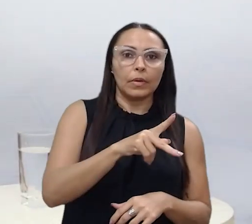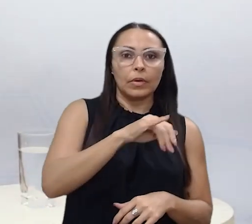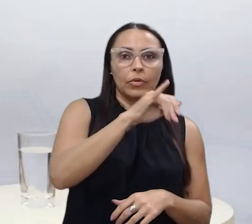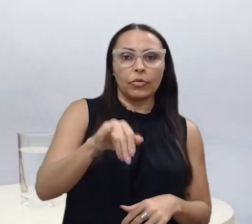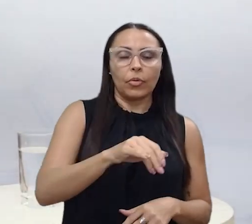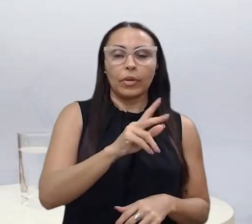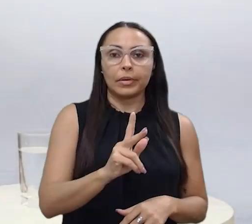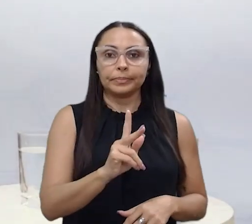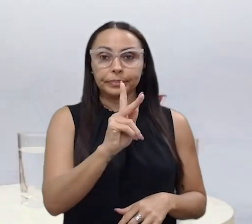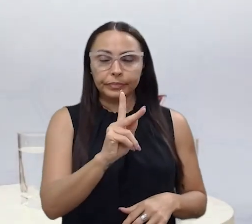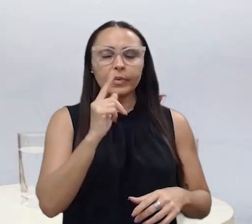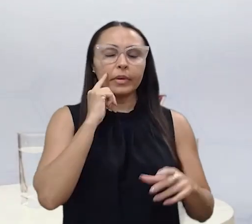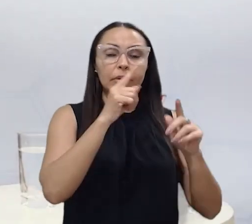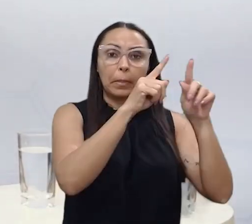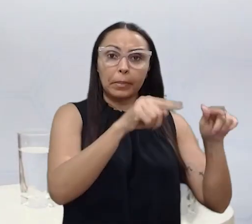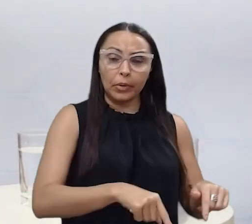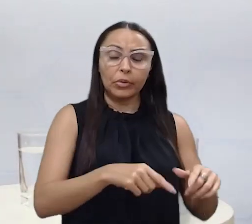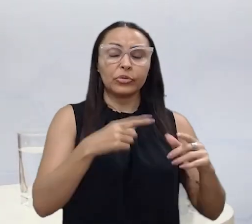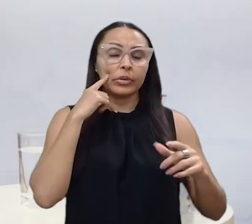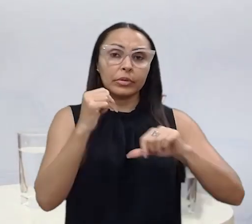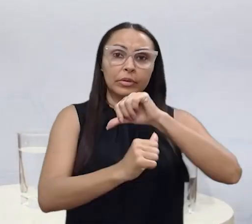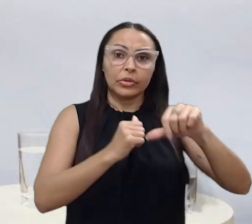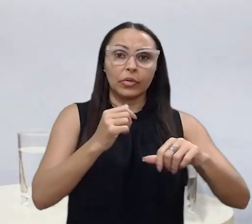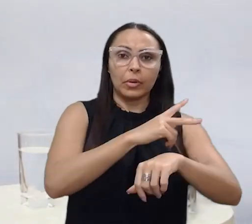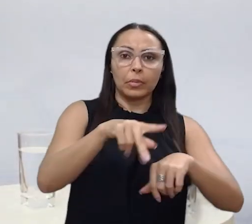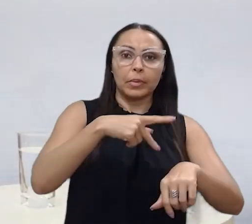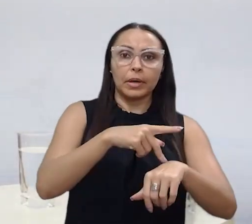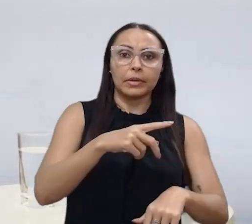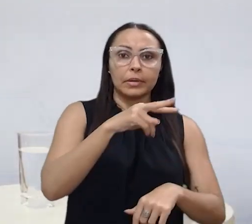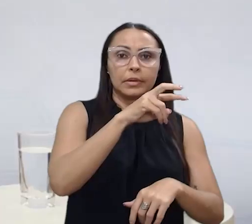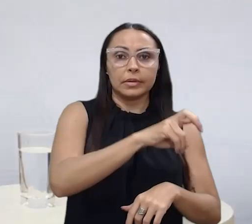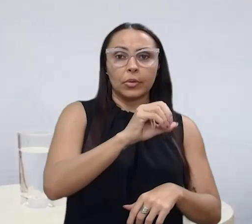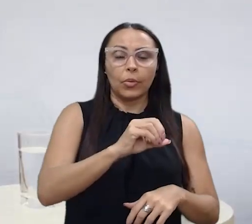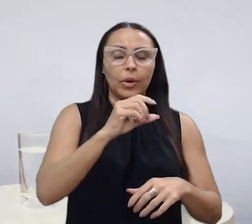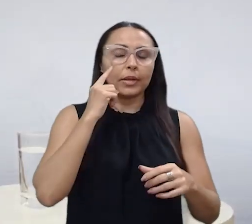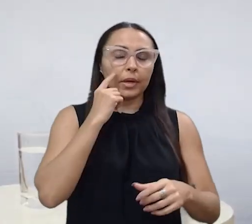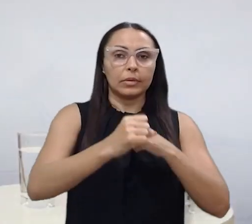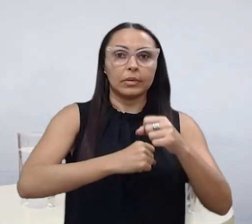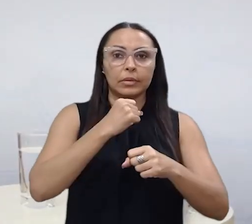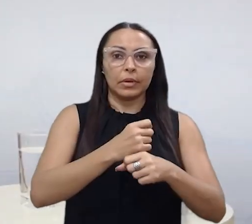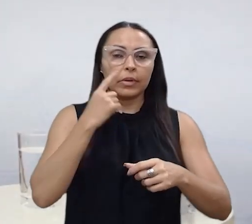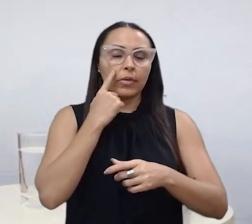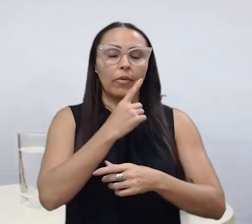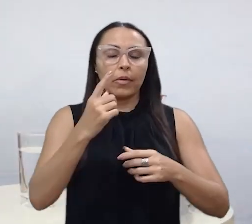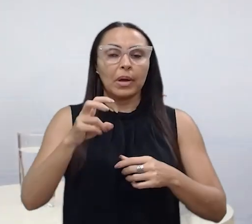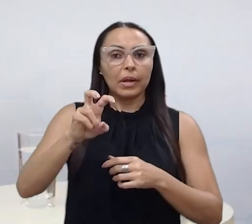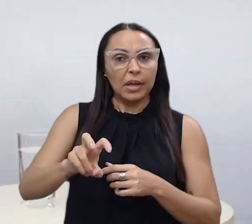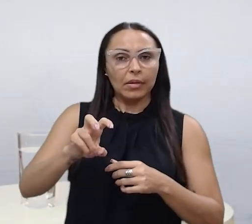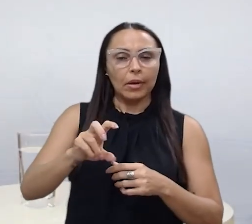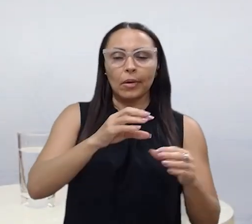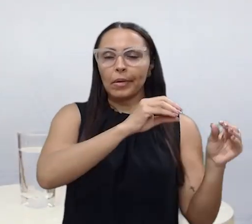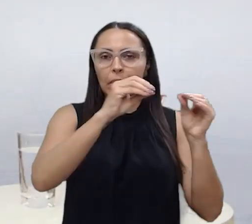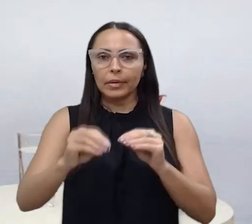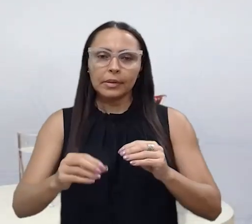JK, e ele tinha um projeto de governo de transformar o país de 50 anos em 5. Então, realmente foi um momento de muita transformação,